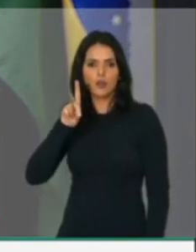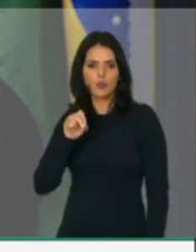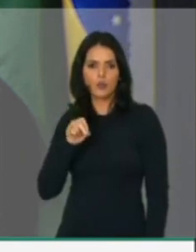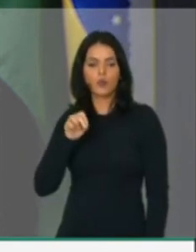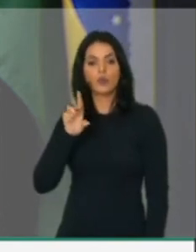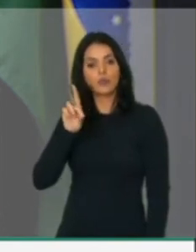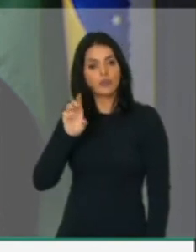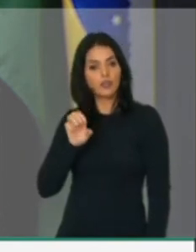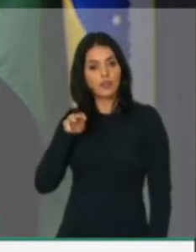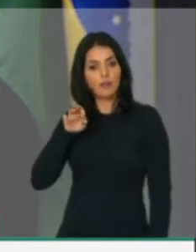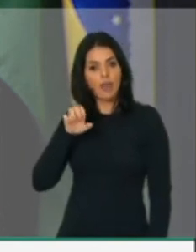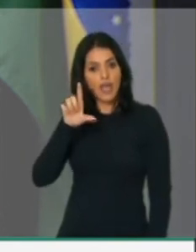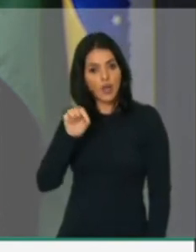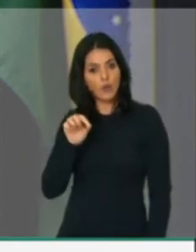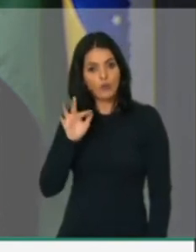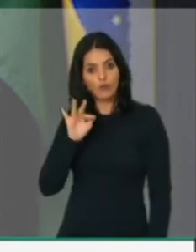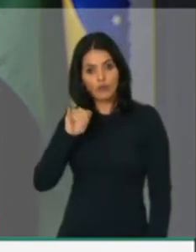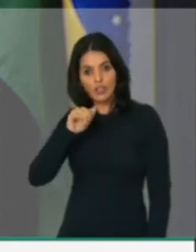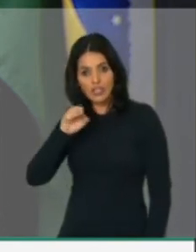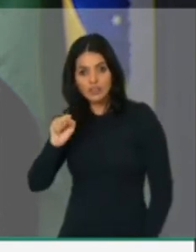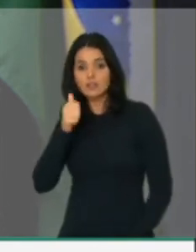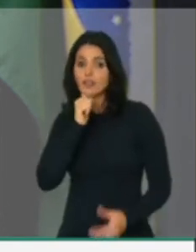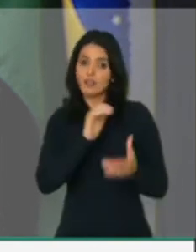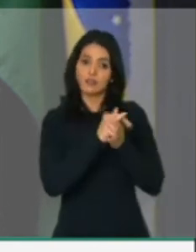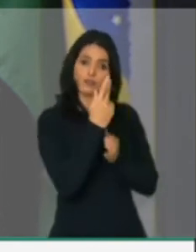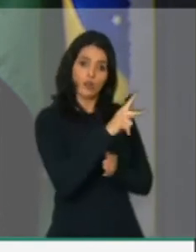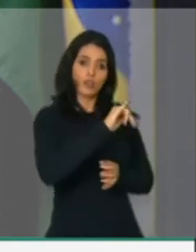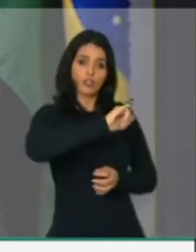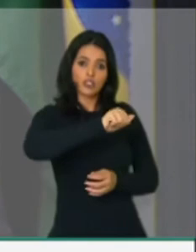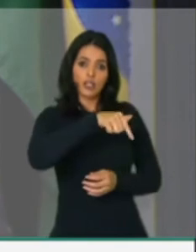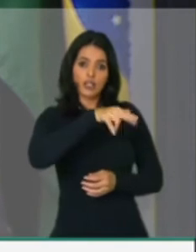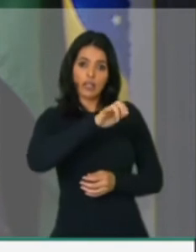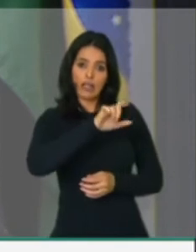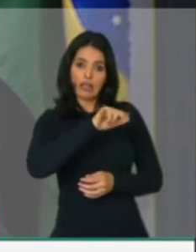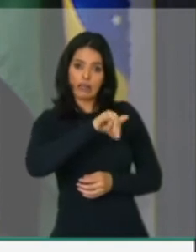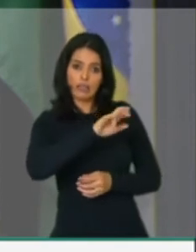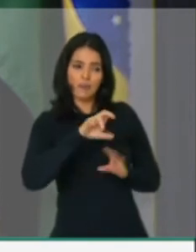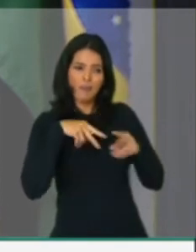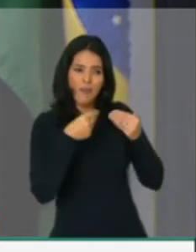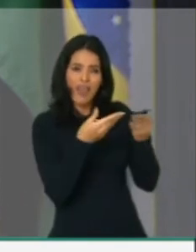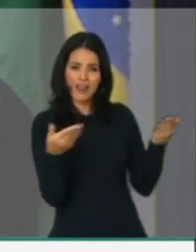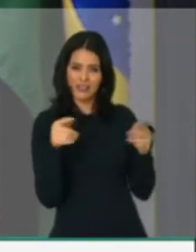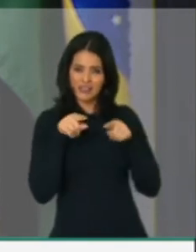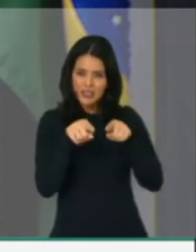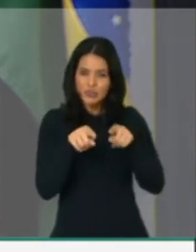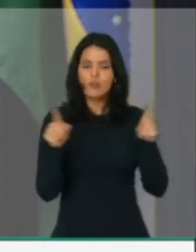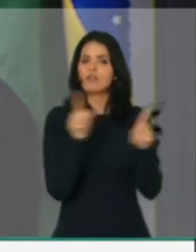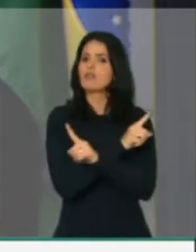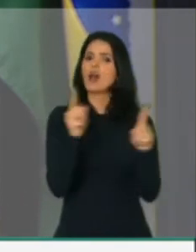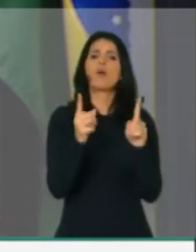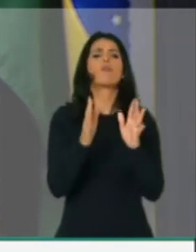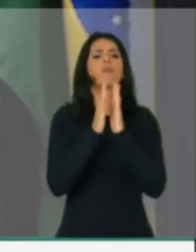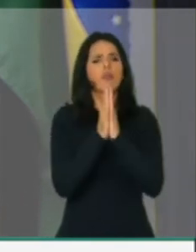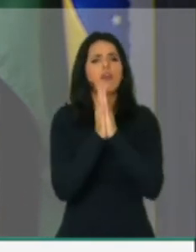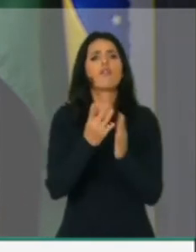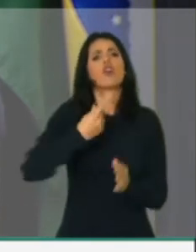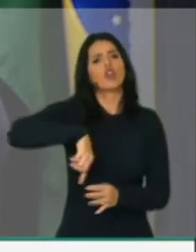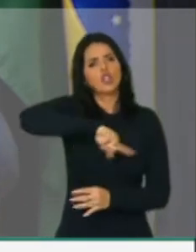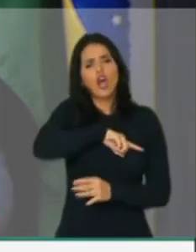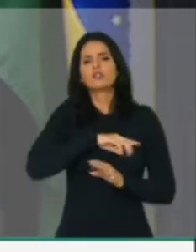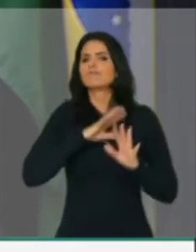merece passar por isso por isso peço a todos que possamos fazer aqui um couro para que